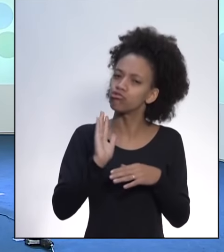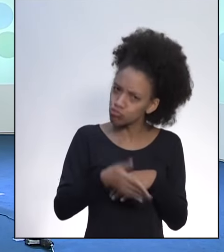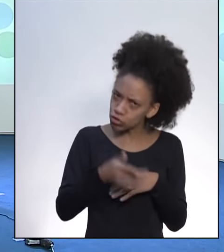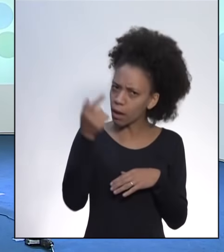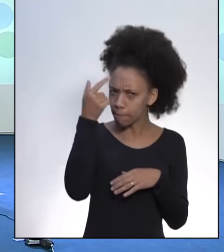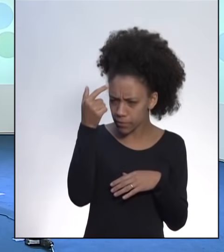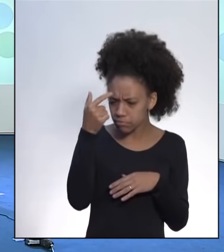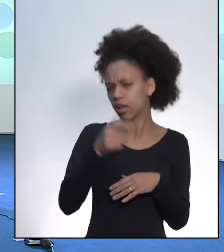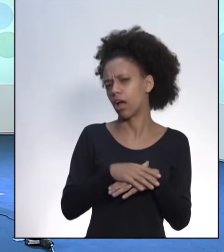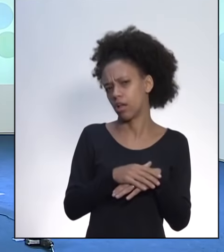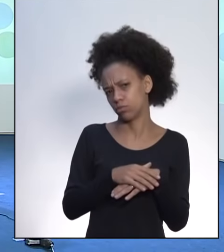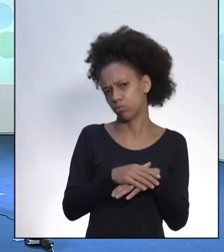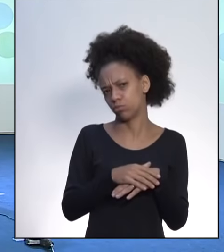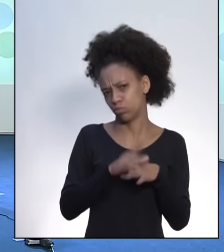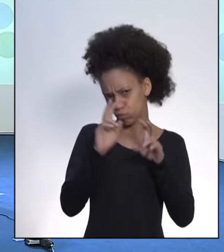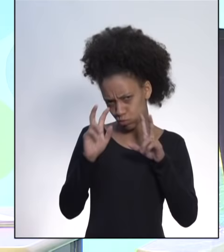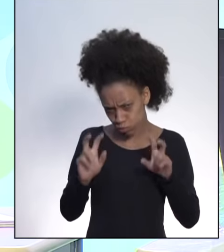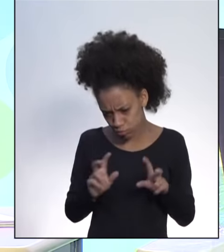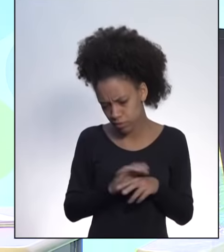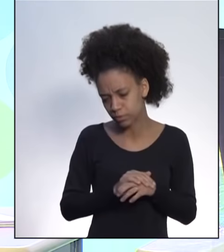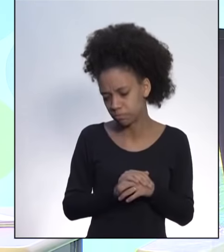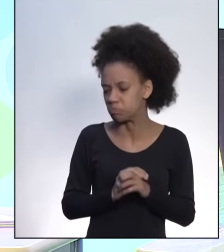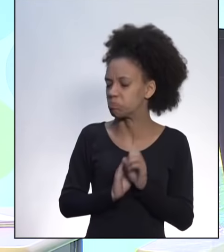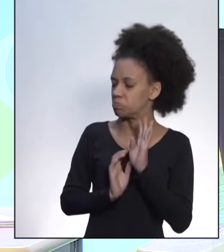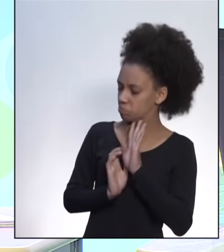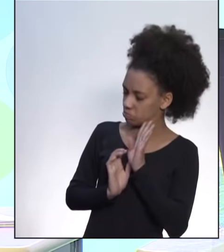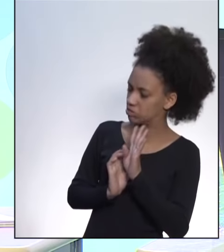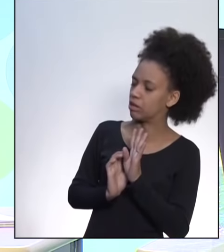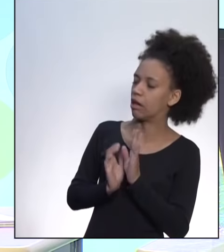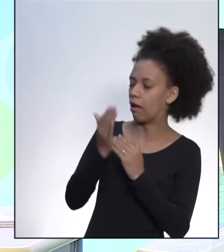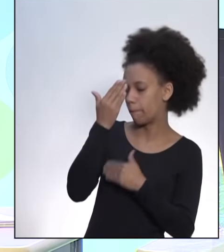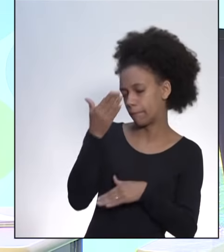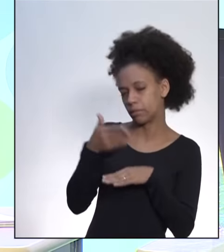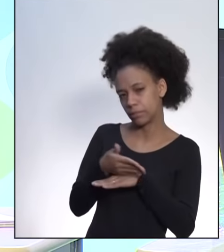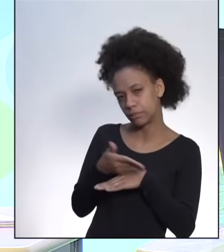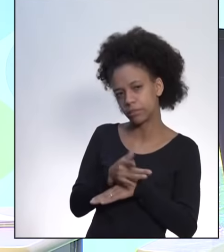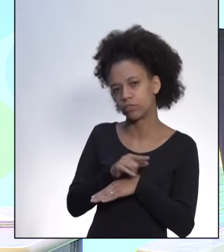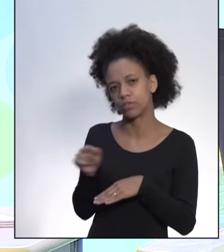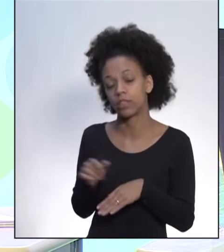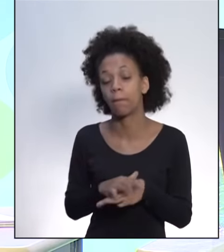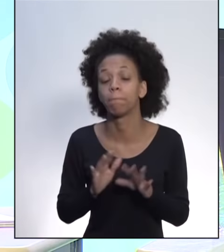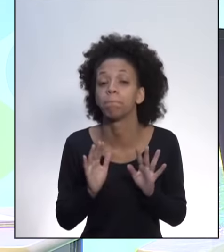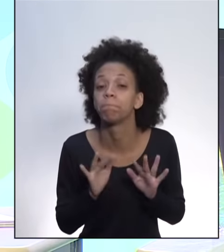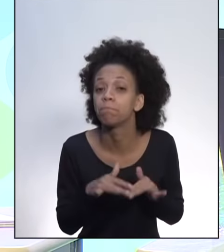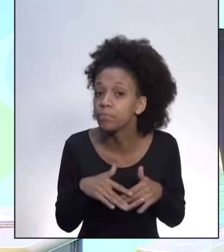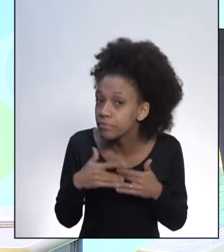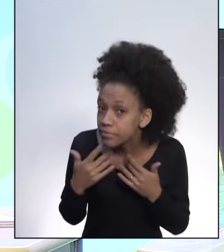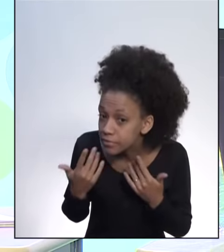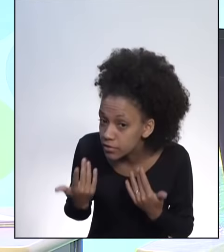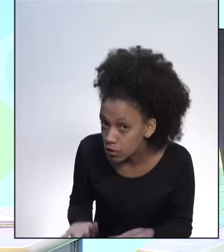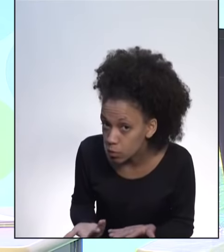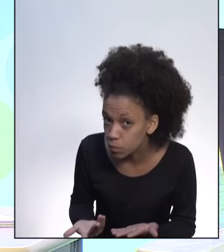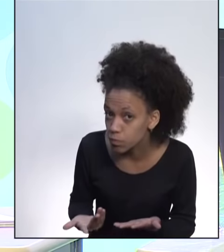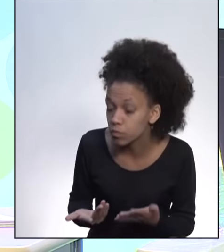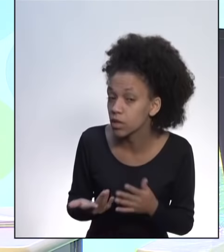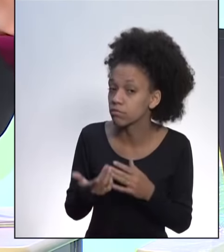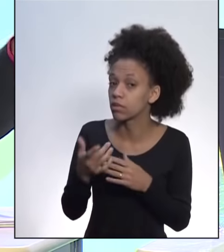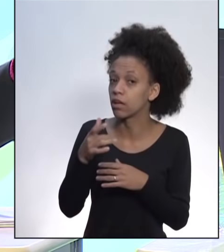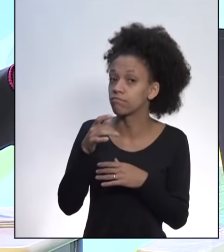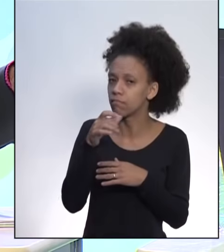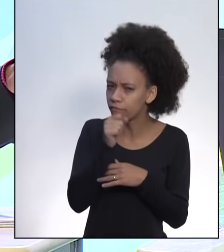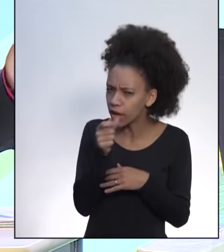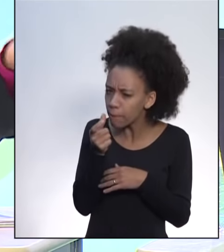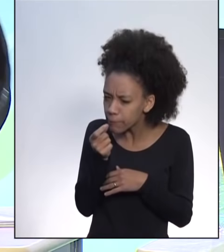pensaram sobre esse assunto muito legal obrigada pela participação de vocês né então a gente vou falar mais